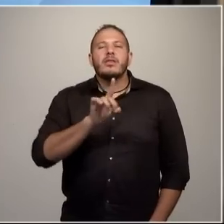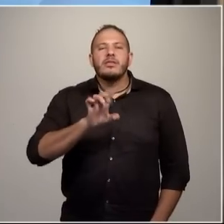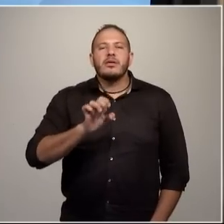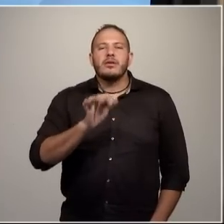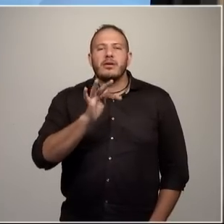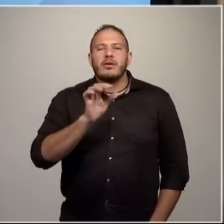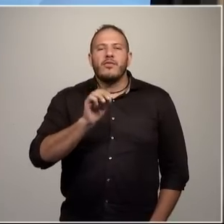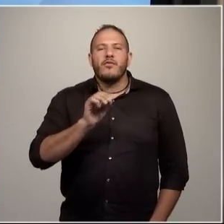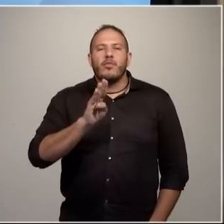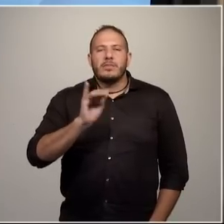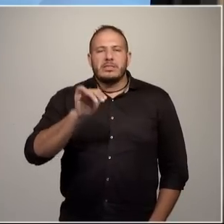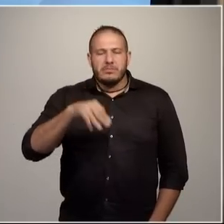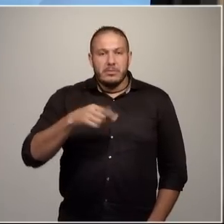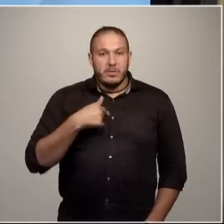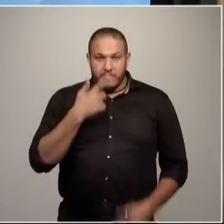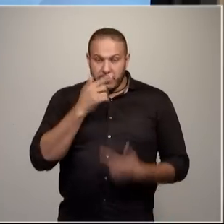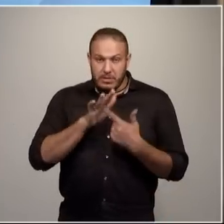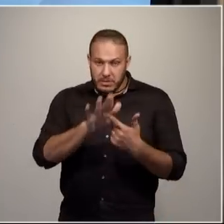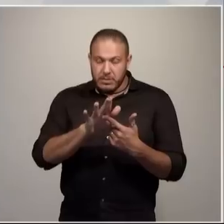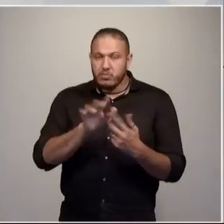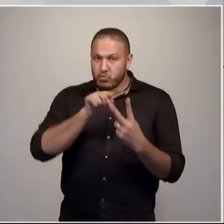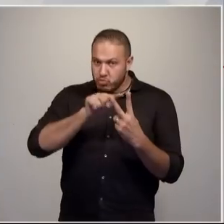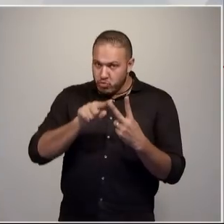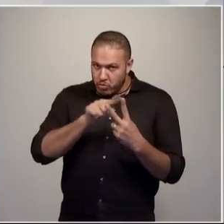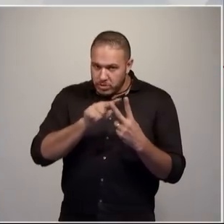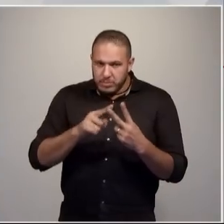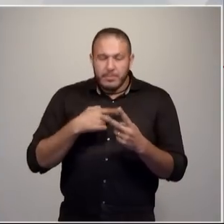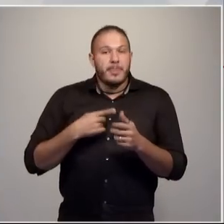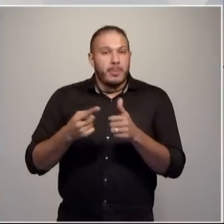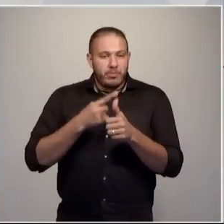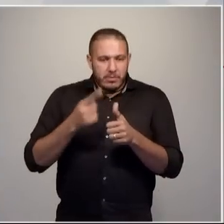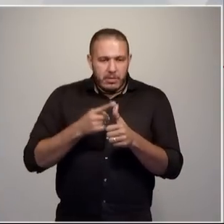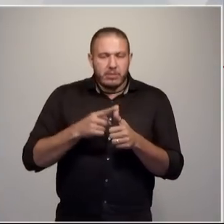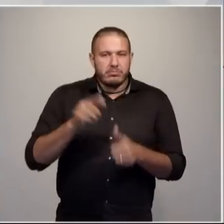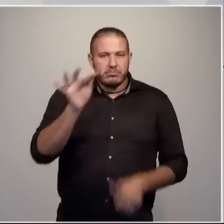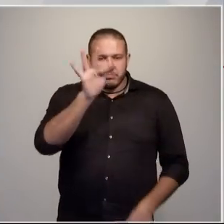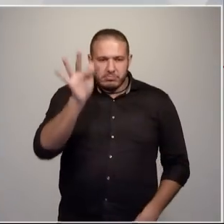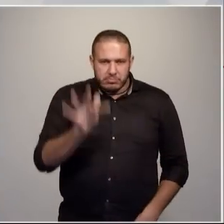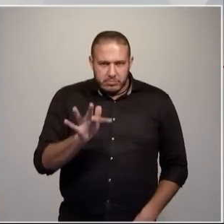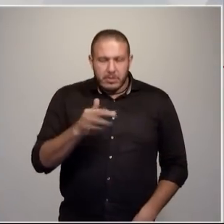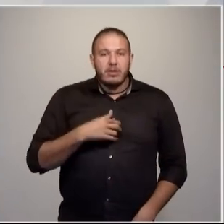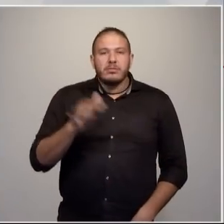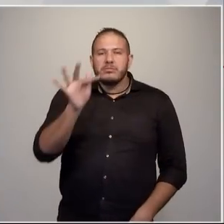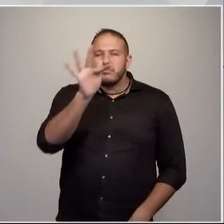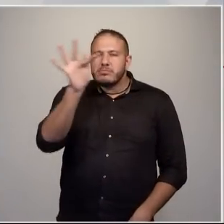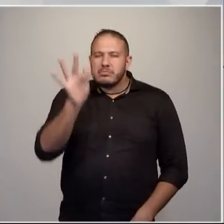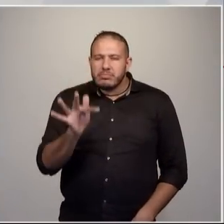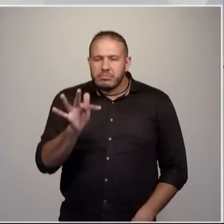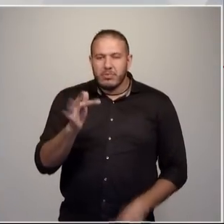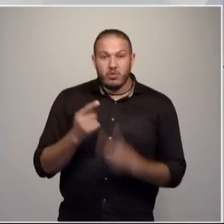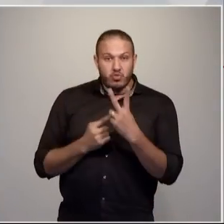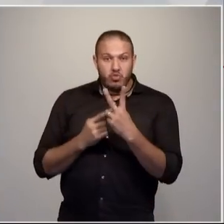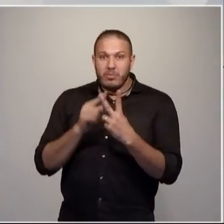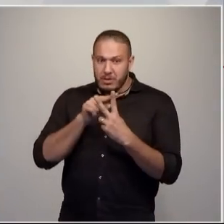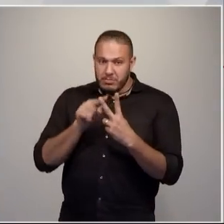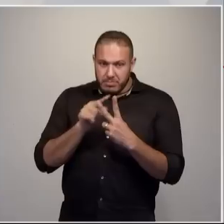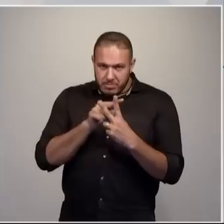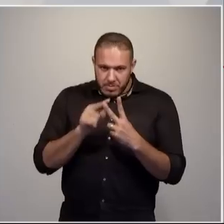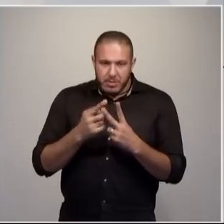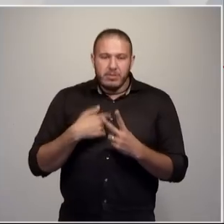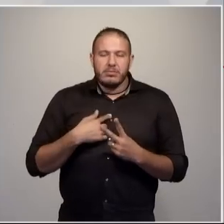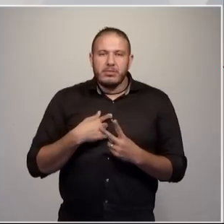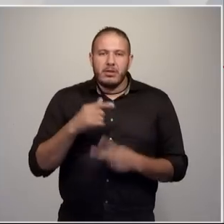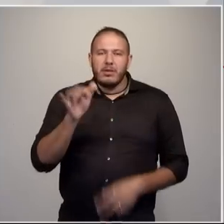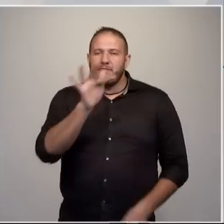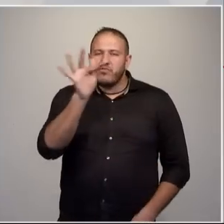Vou fazer dois exemplos. Eu vou calcular a integral dupla de uma função